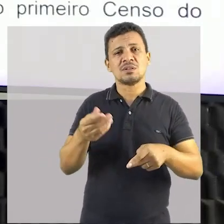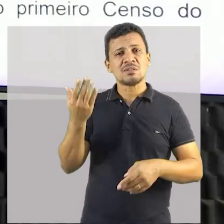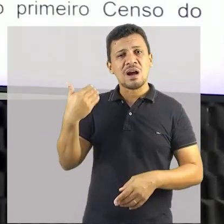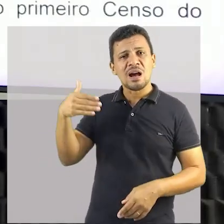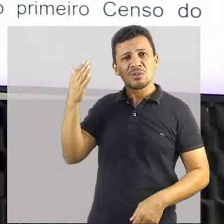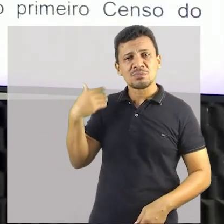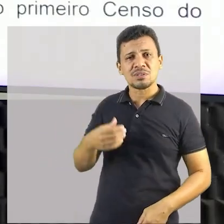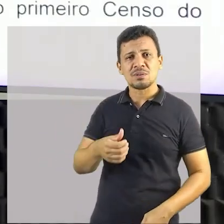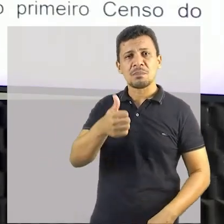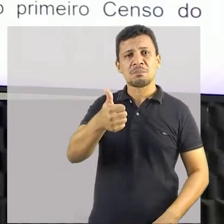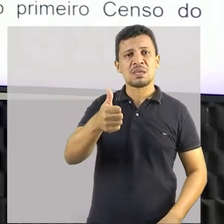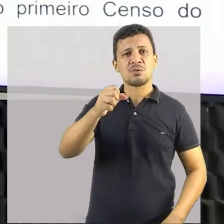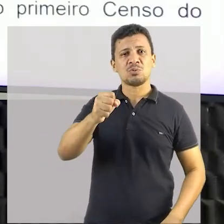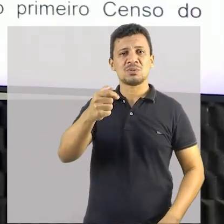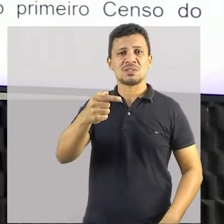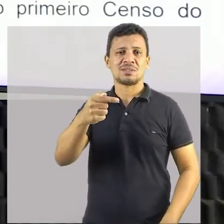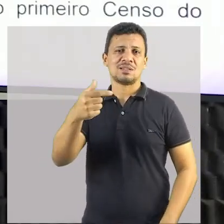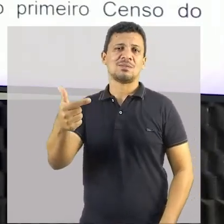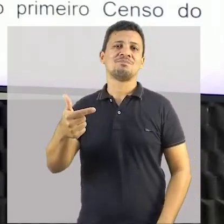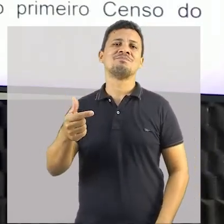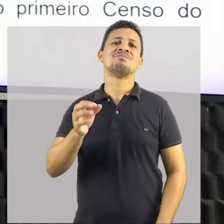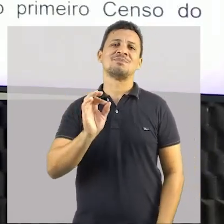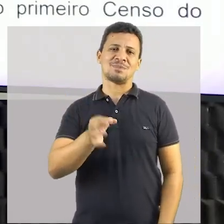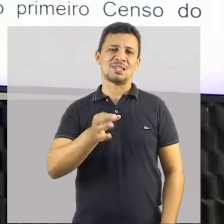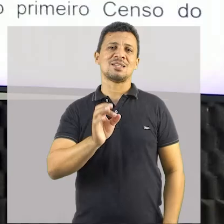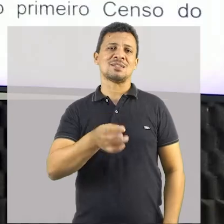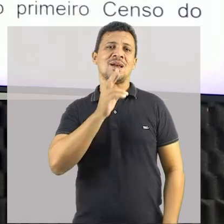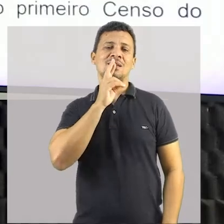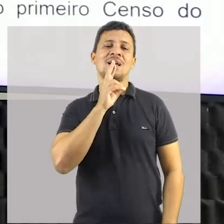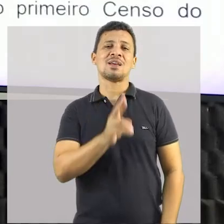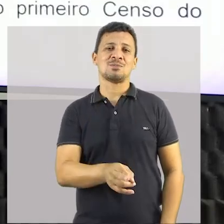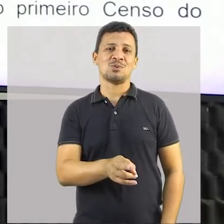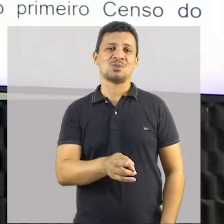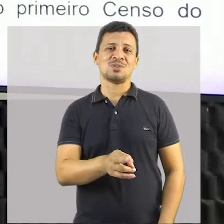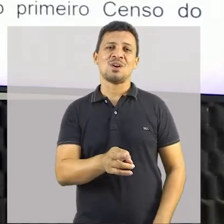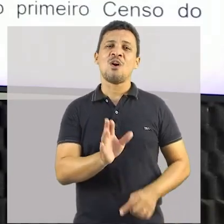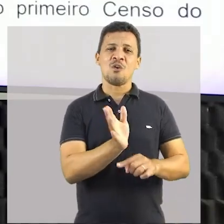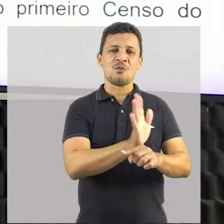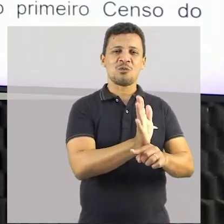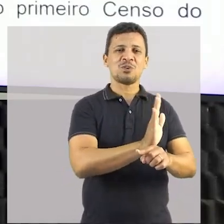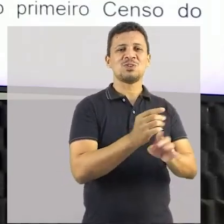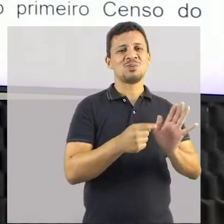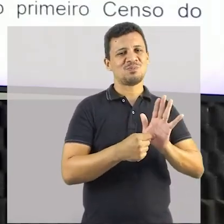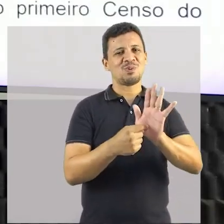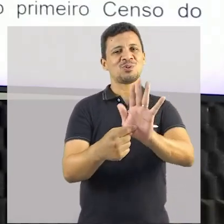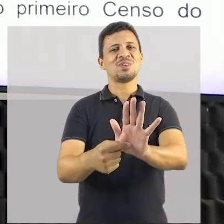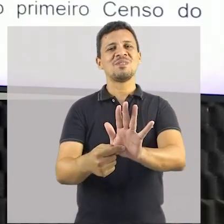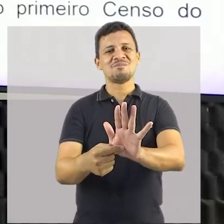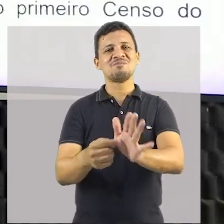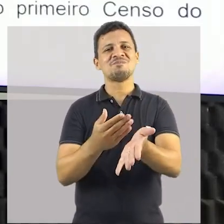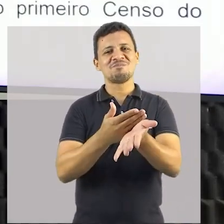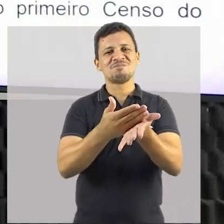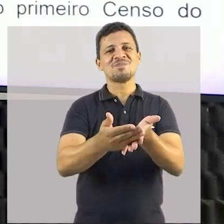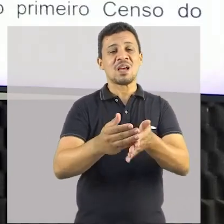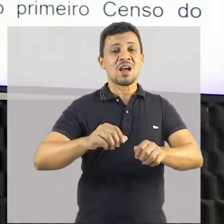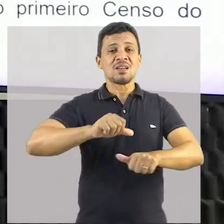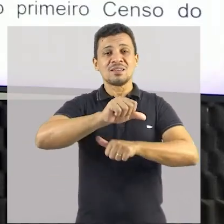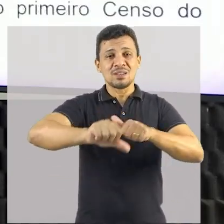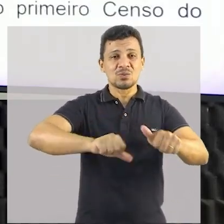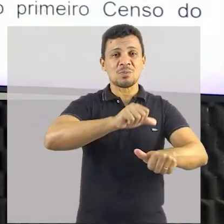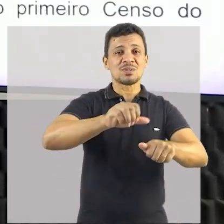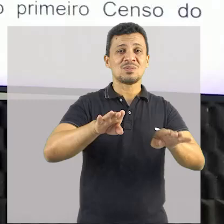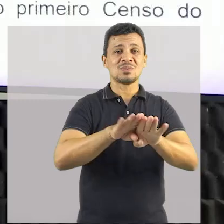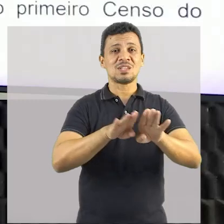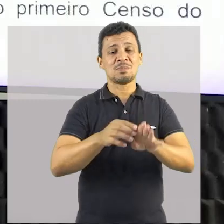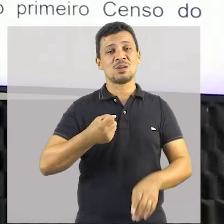em 1872. Perfeito. Foi exatamente a abertura deste vídeo, falando sobre as transformações e os números